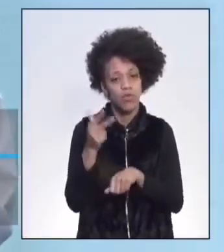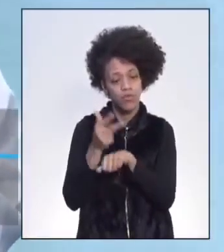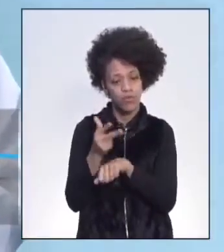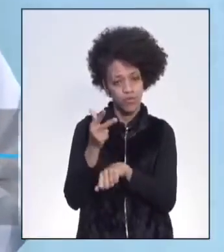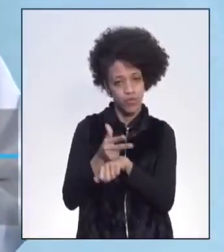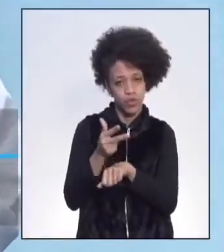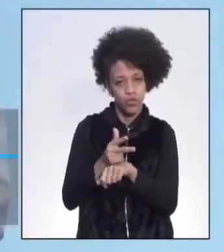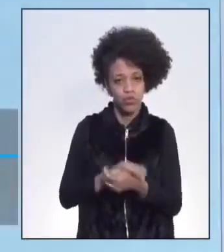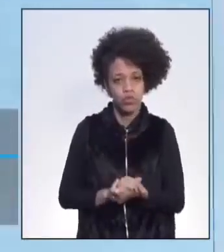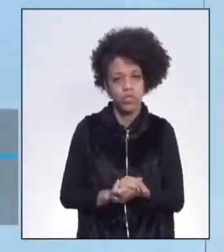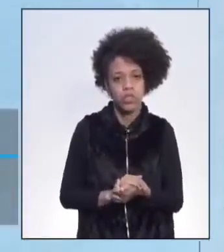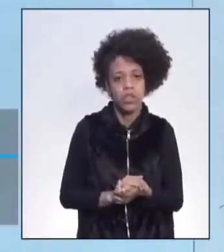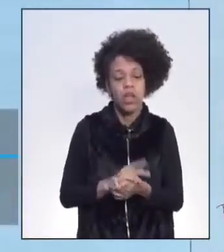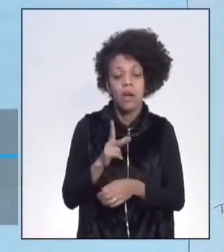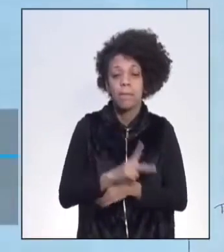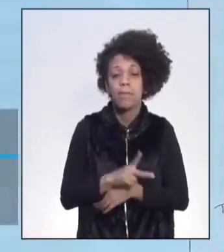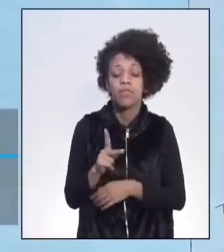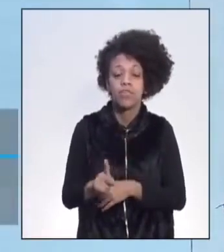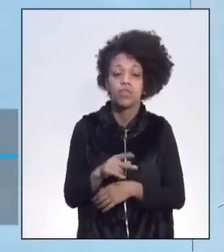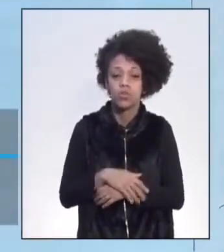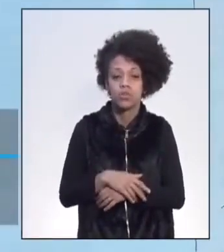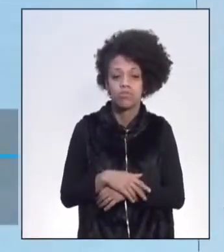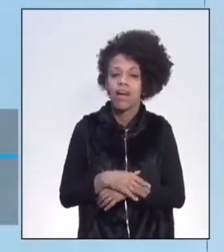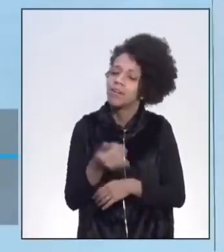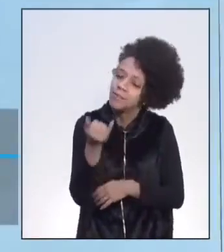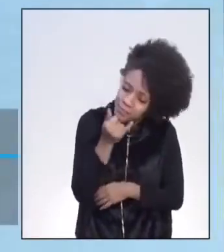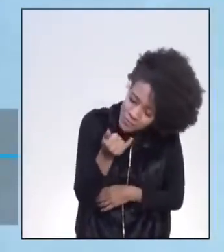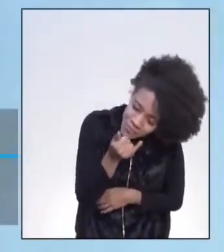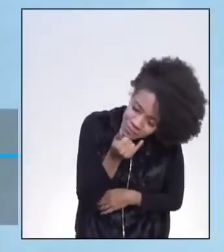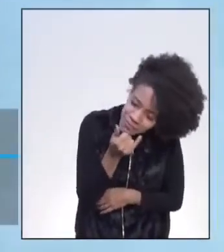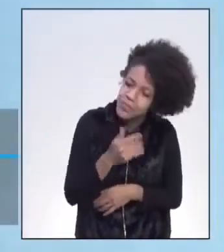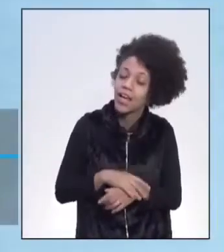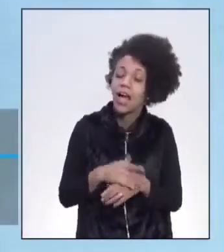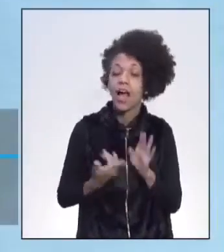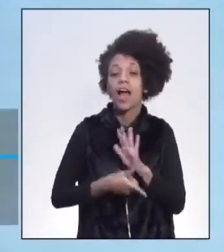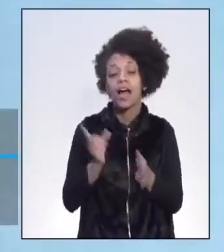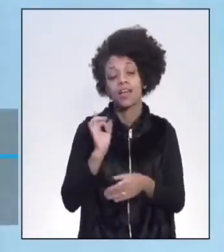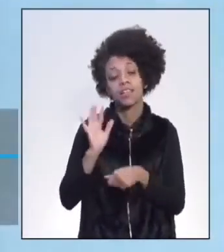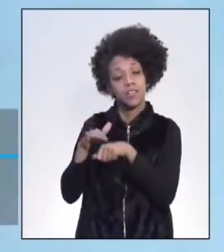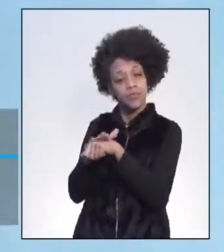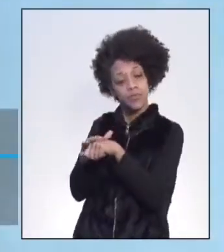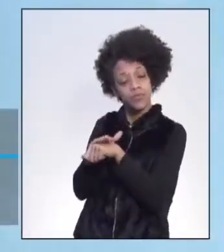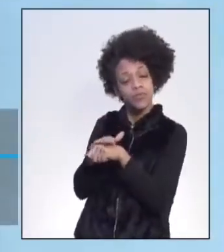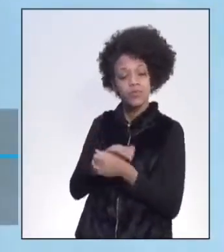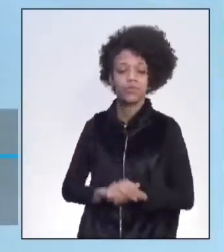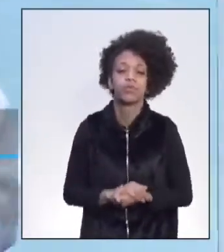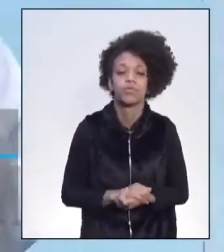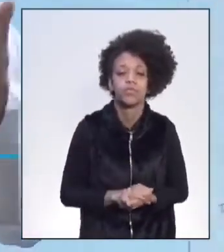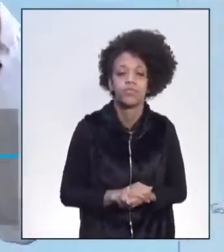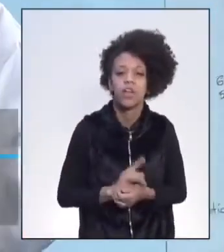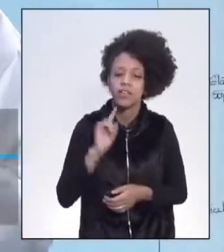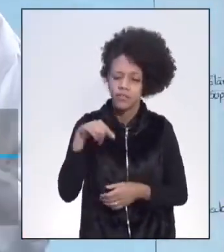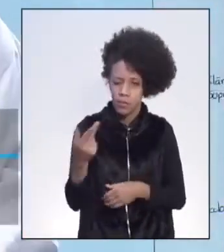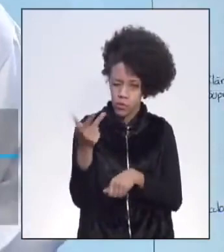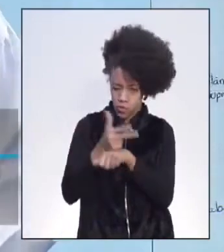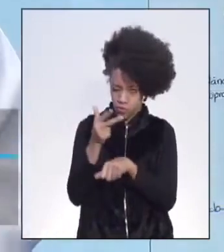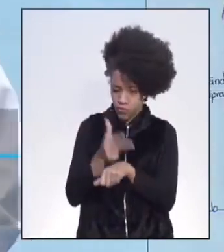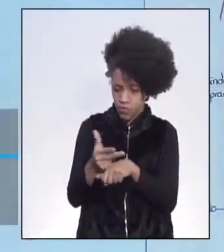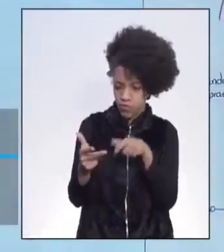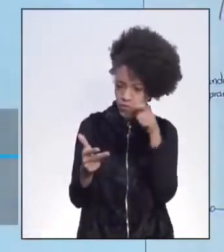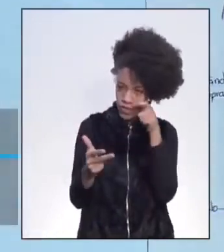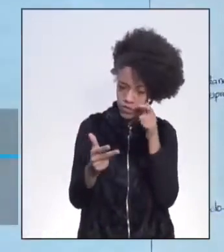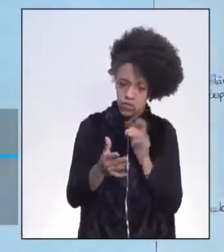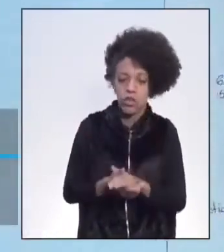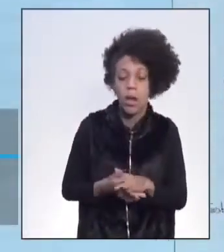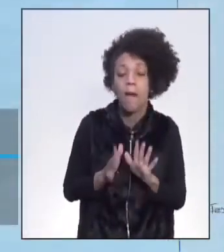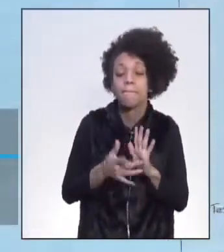videozinho da professora... perdão. Antes disso, a gente vai fazer uma interaçãozinha. Tá? Depois a gente vai ter um videozinho. Mas